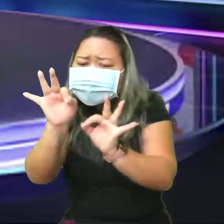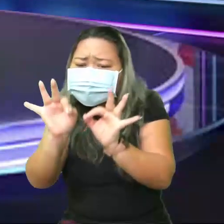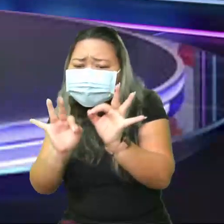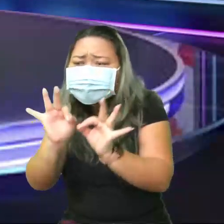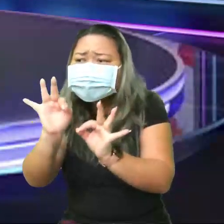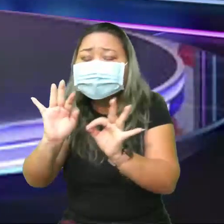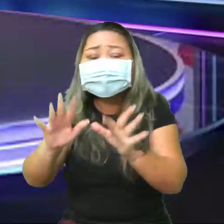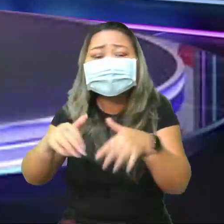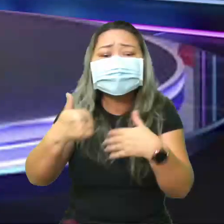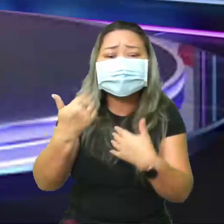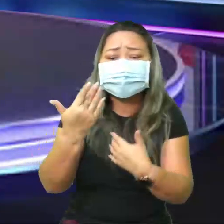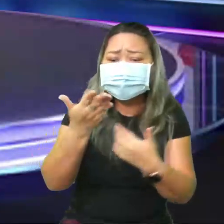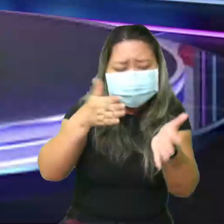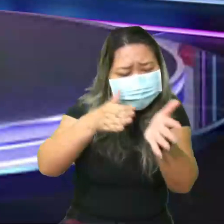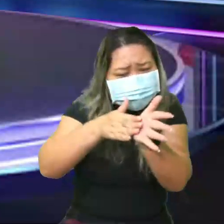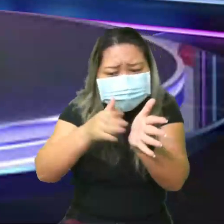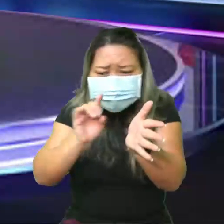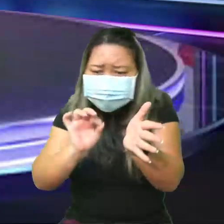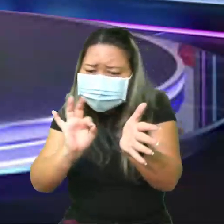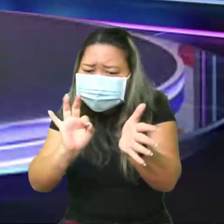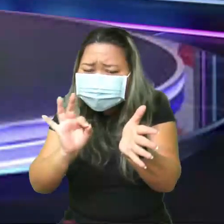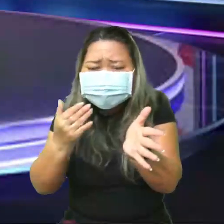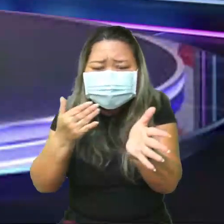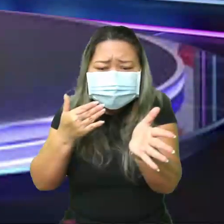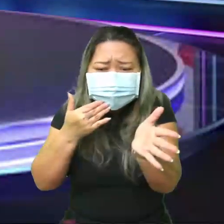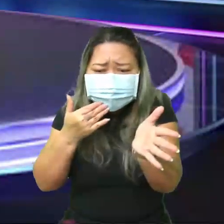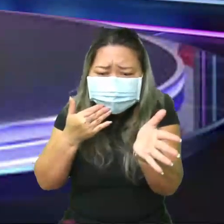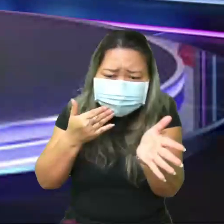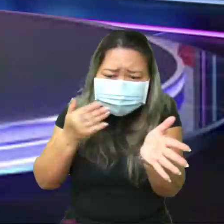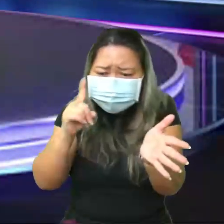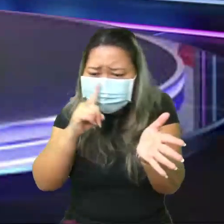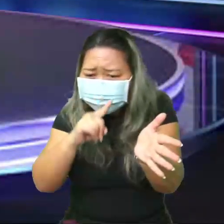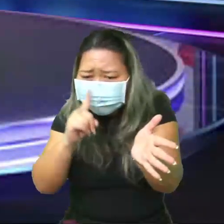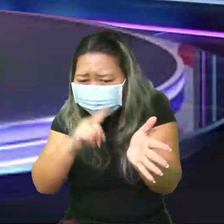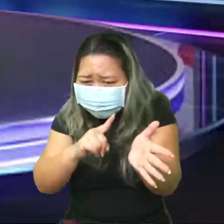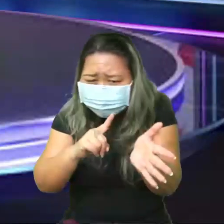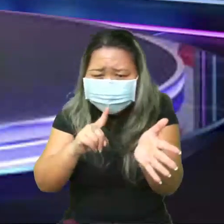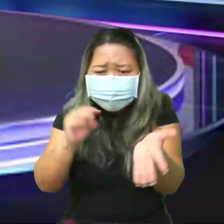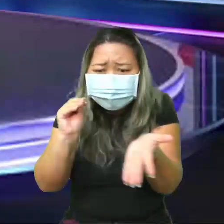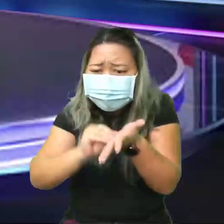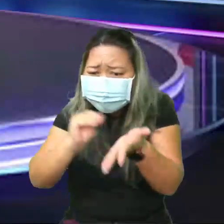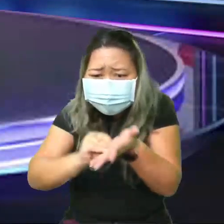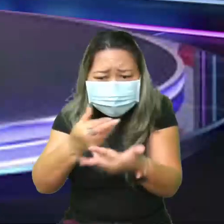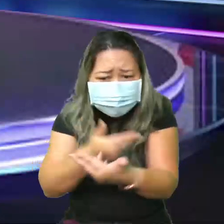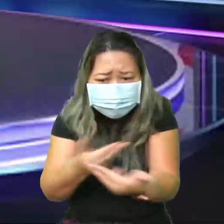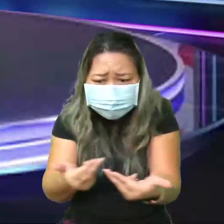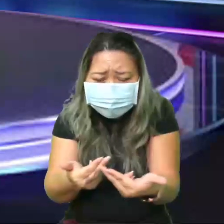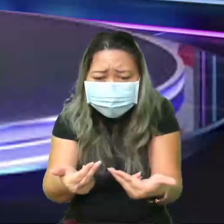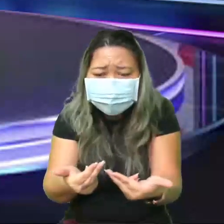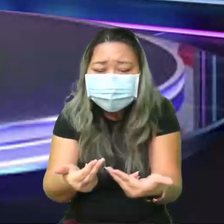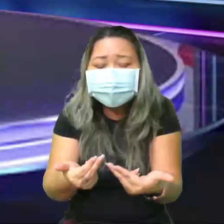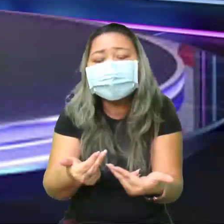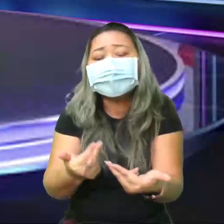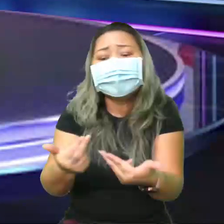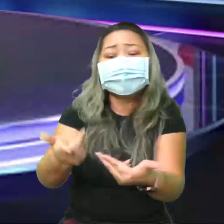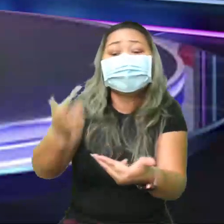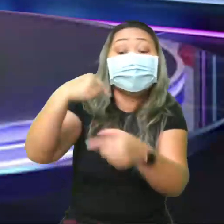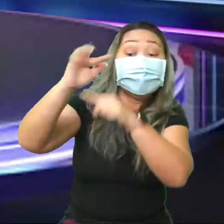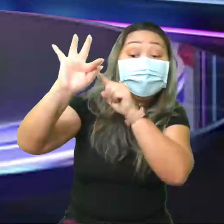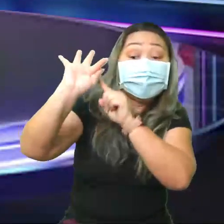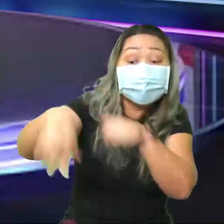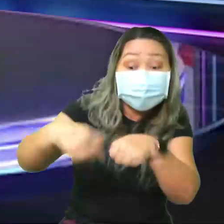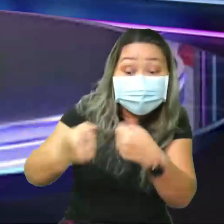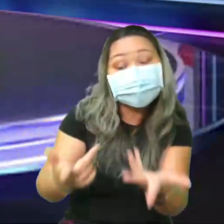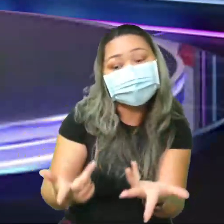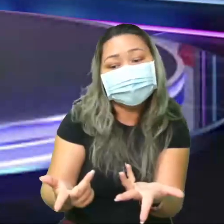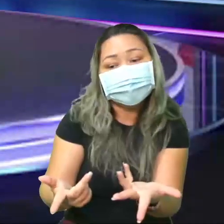as suas estruturas, uma atrás da outra. Você não vê um trem um do lado do outro, é um atrás do outro, carregando pesos